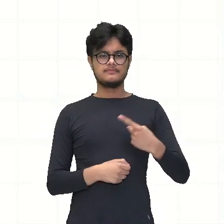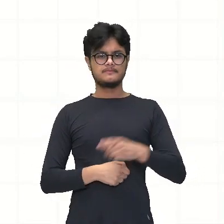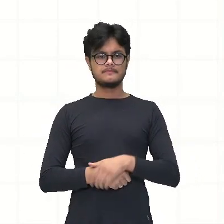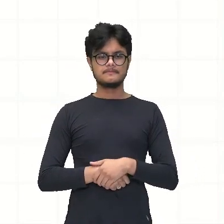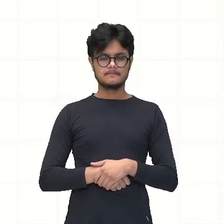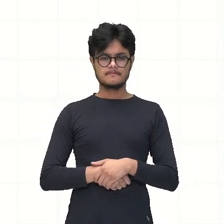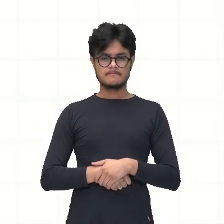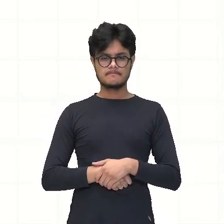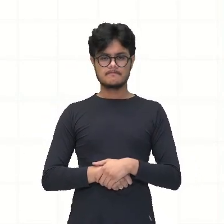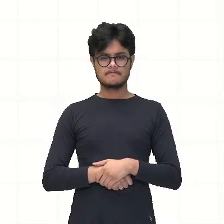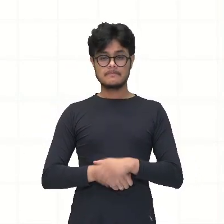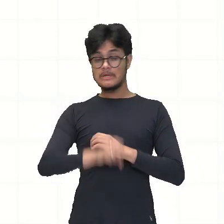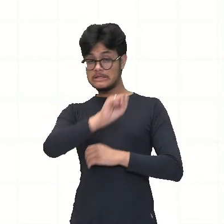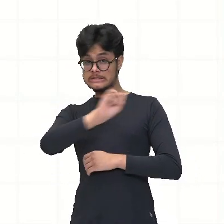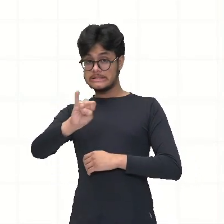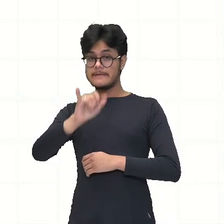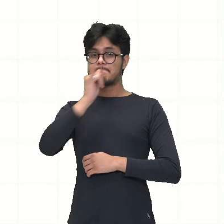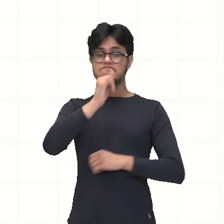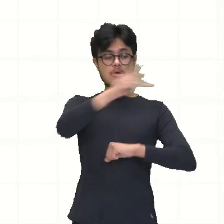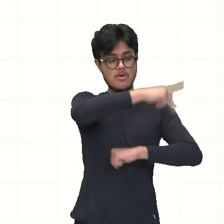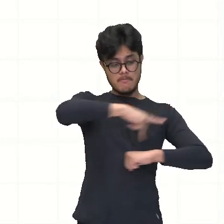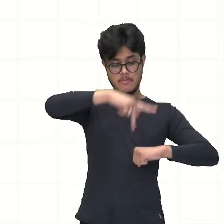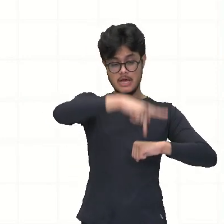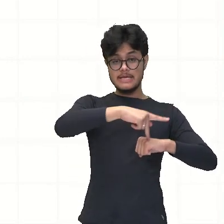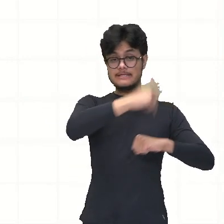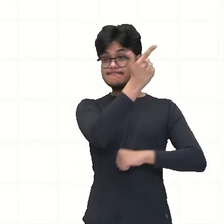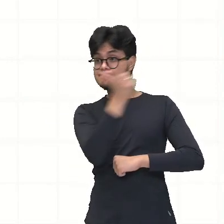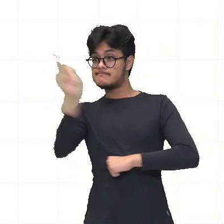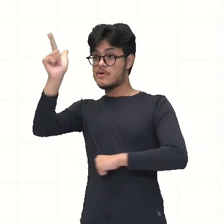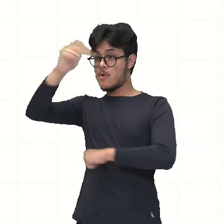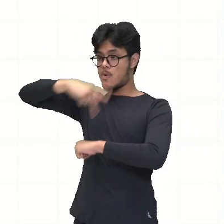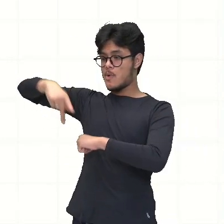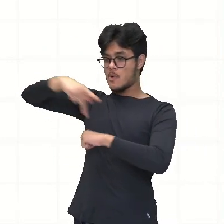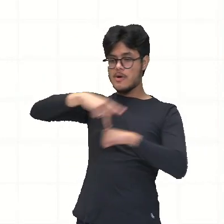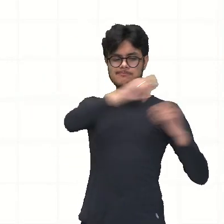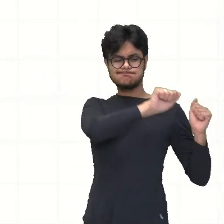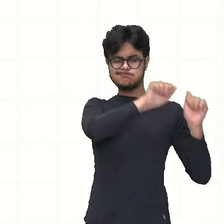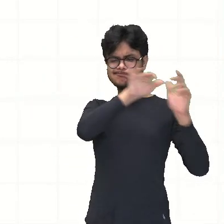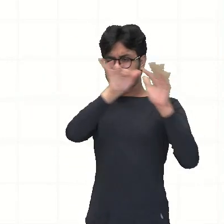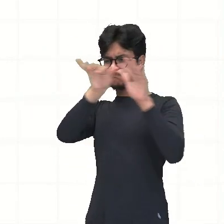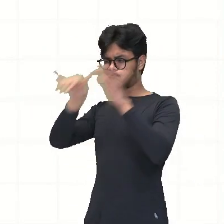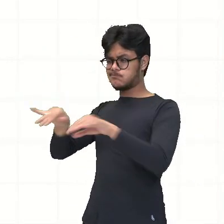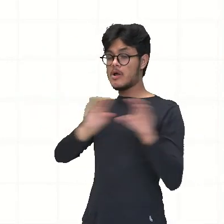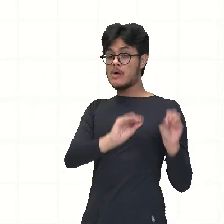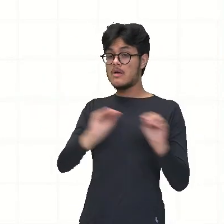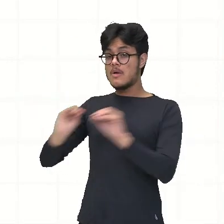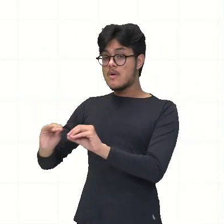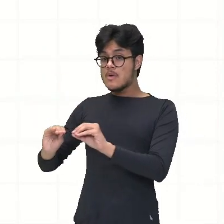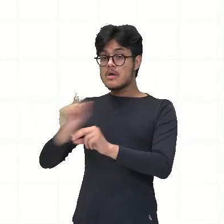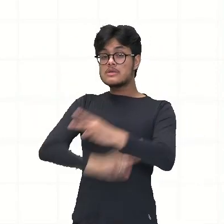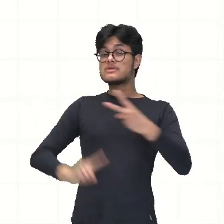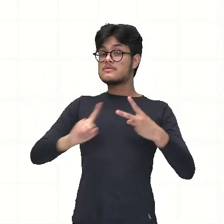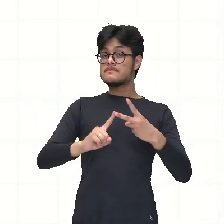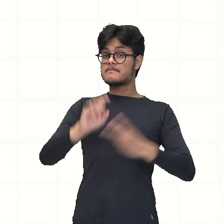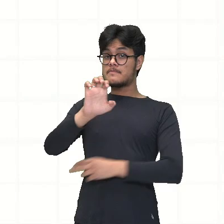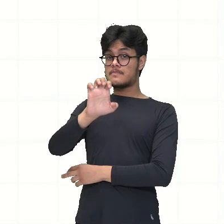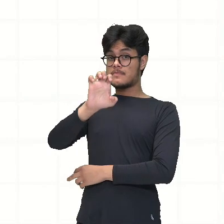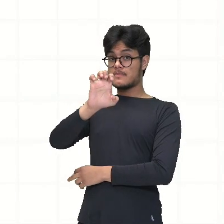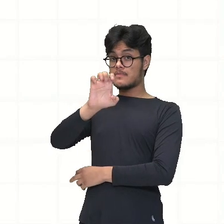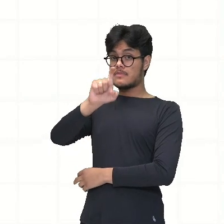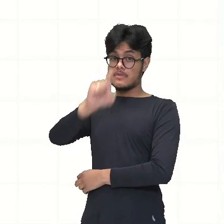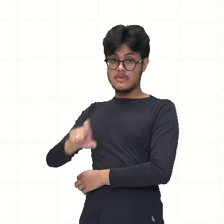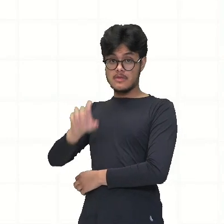interna. Quando isso ocorrer entre países, trata-se de uma migração que nós